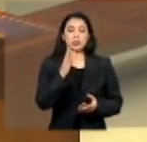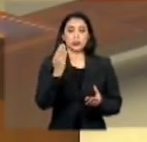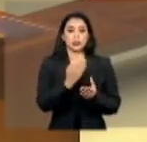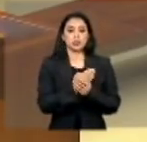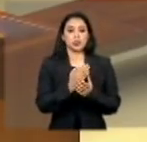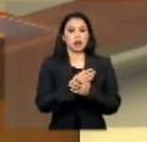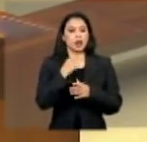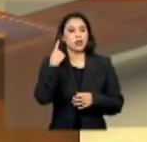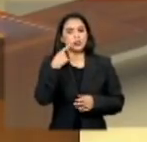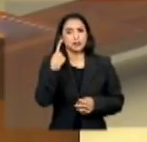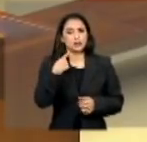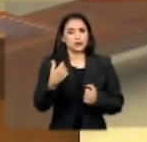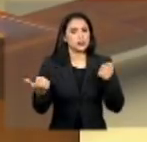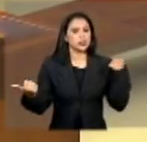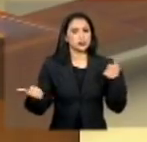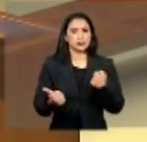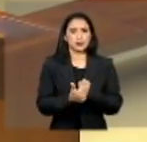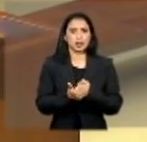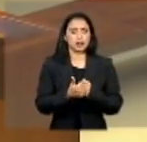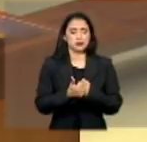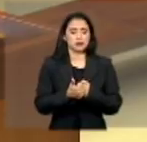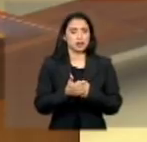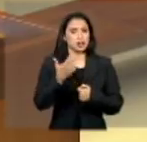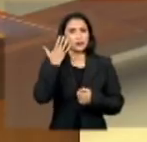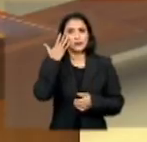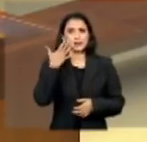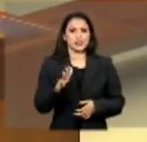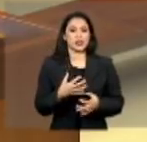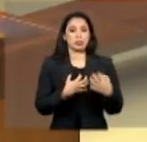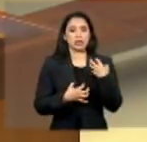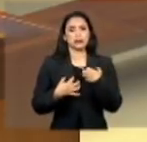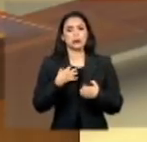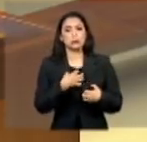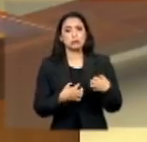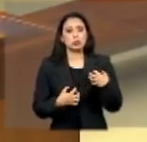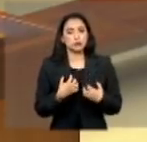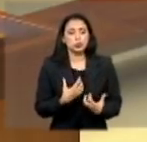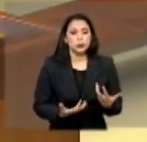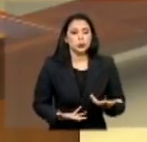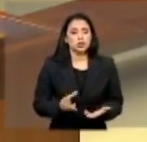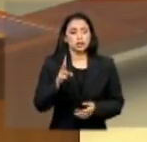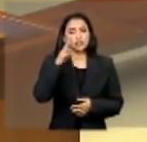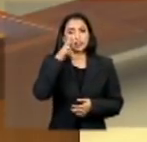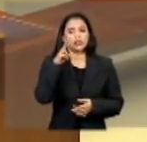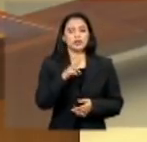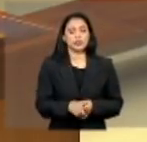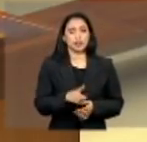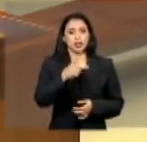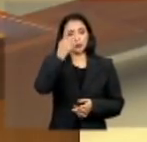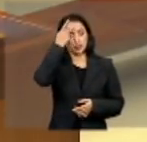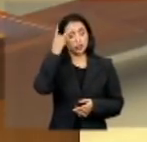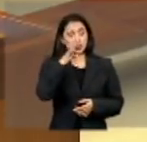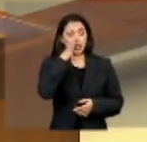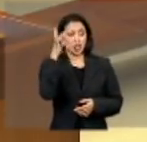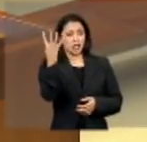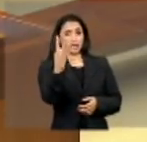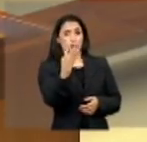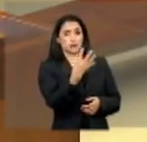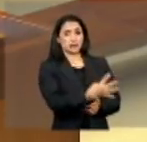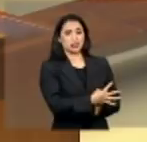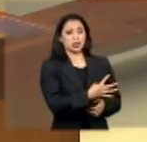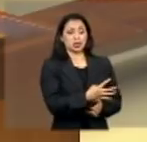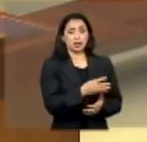advogados estão próximos sabem angústia que é ver uma pessoa acusando injustamente como esse caso